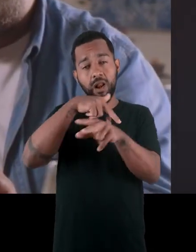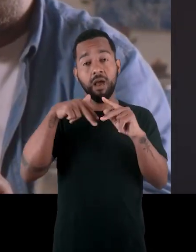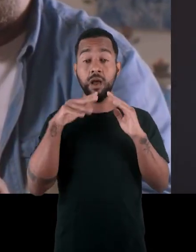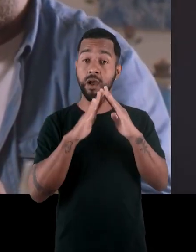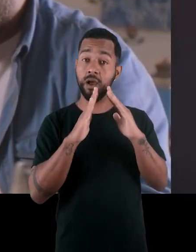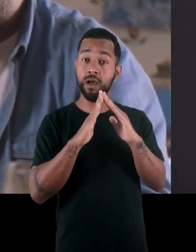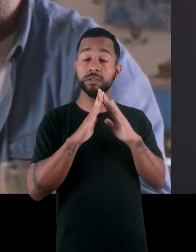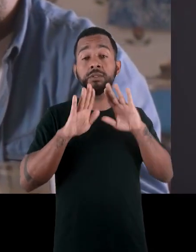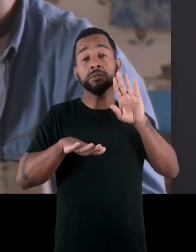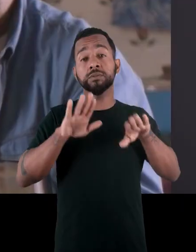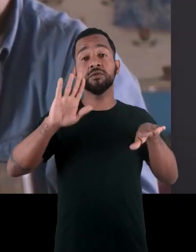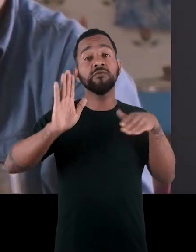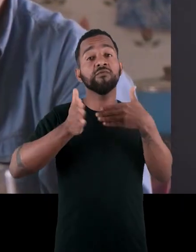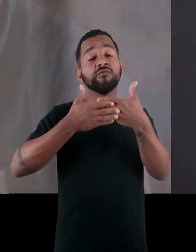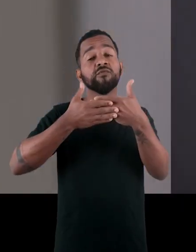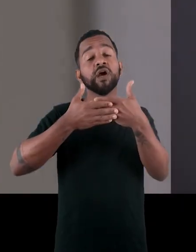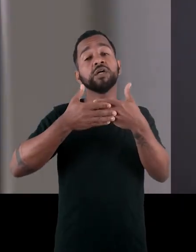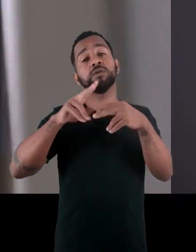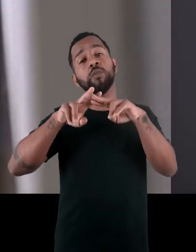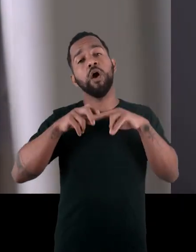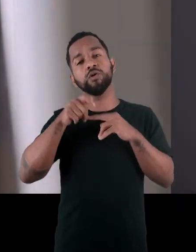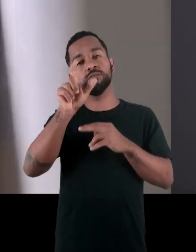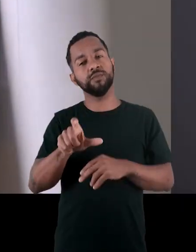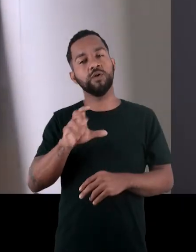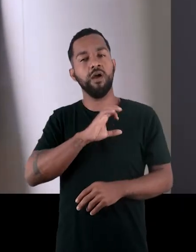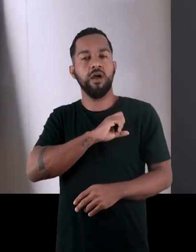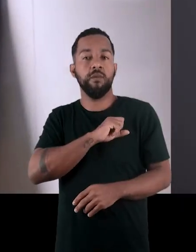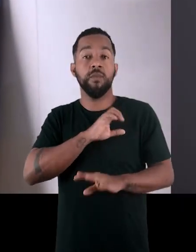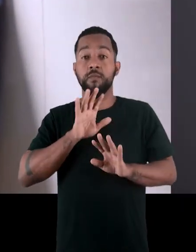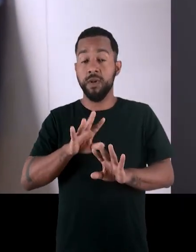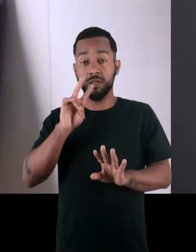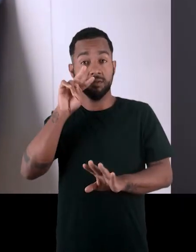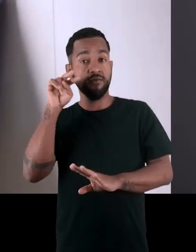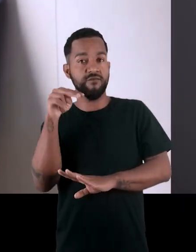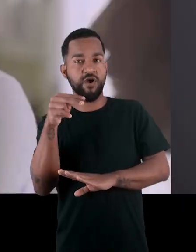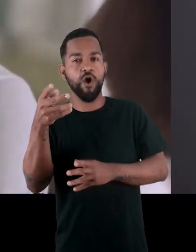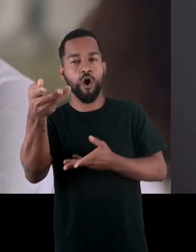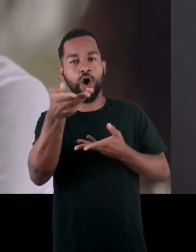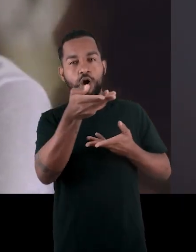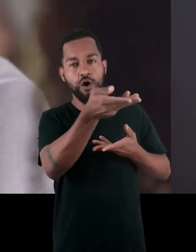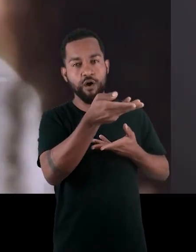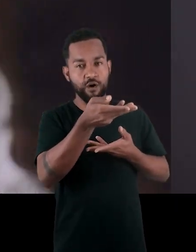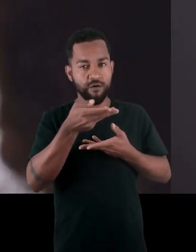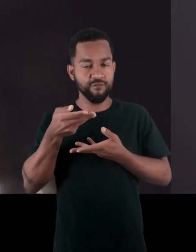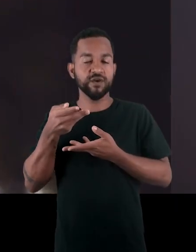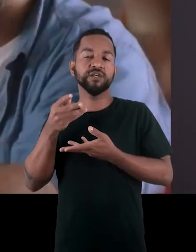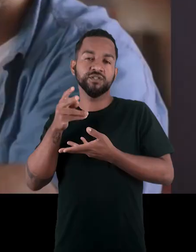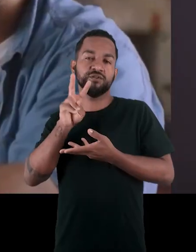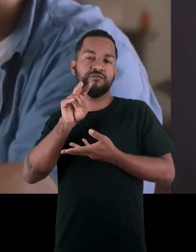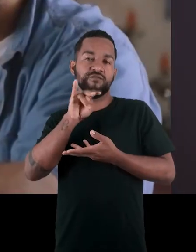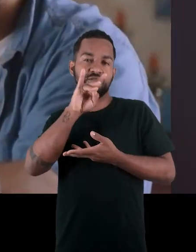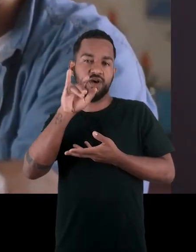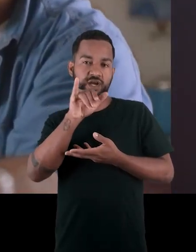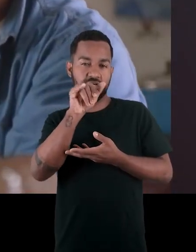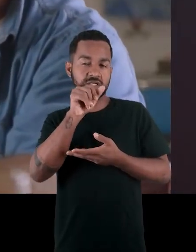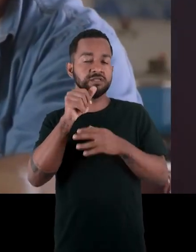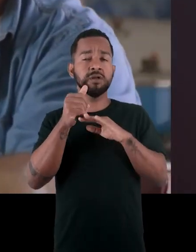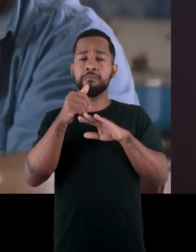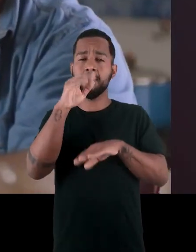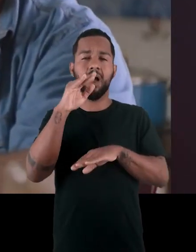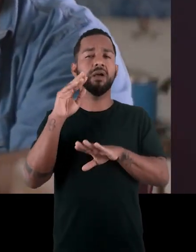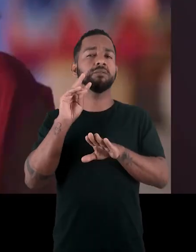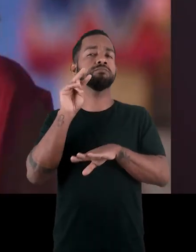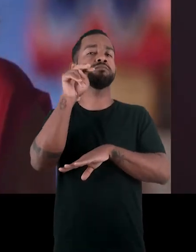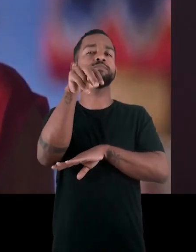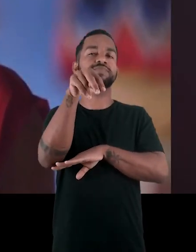vezes fechamos nosso lar para quem amamos? Por isso, Veja tem um convite para você. O ponto Veja vermelho além toca da as limpeza. pessoas e elas E viva a sua destravam.